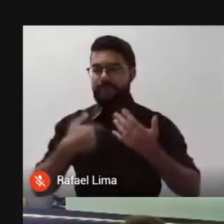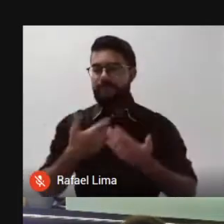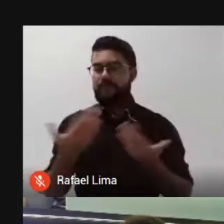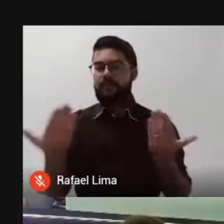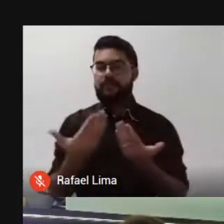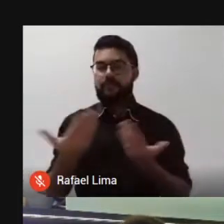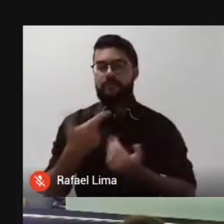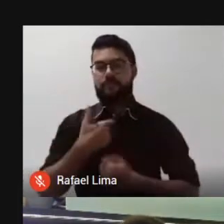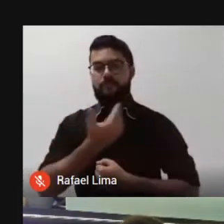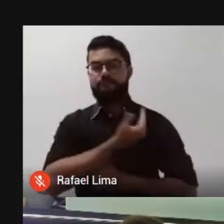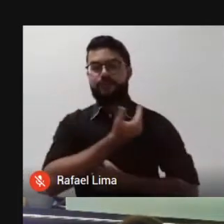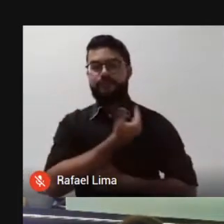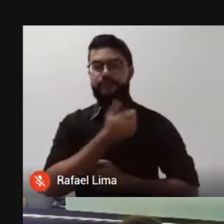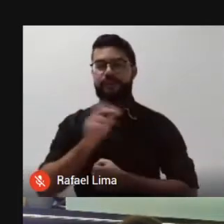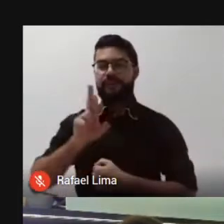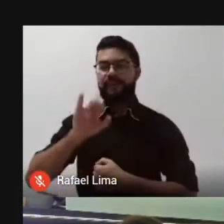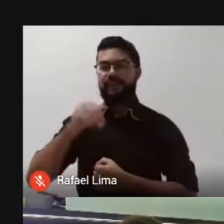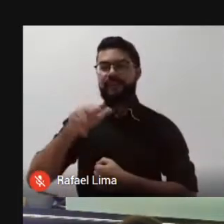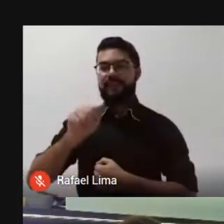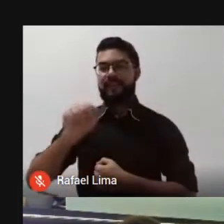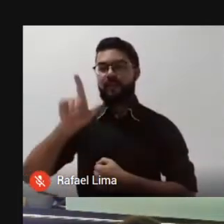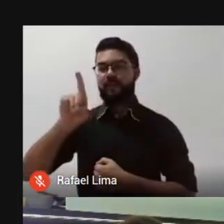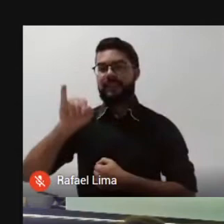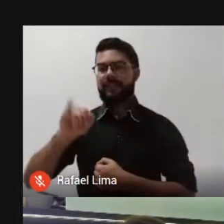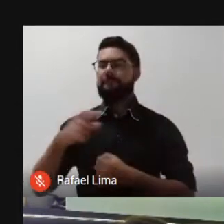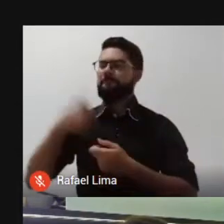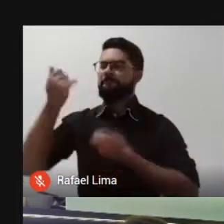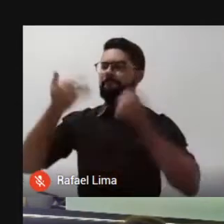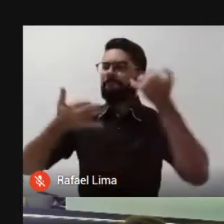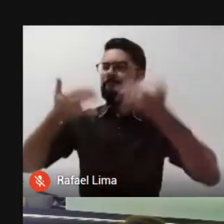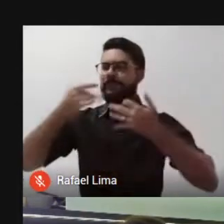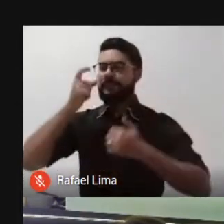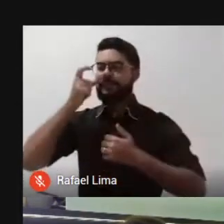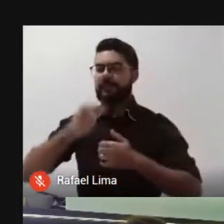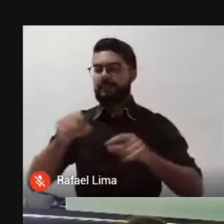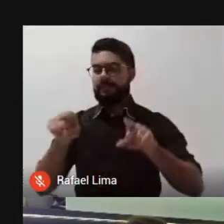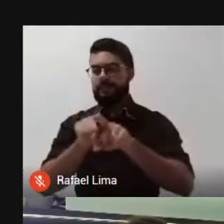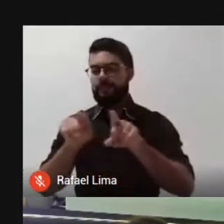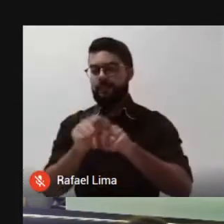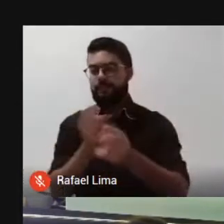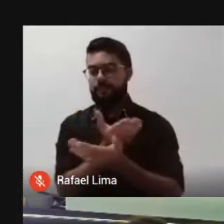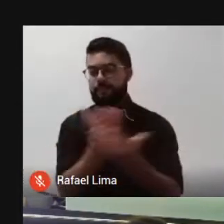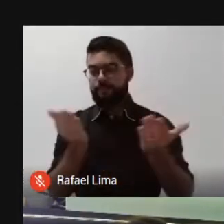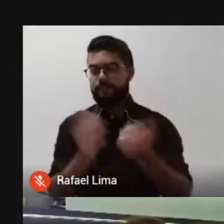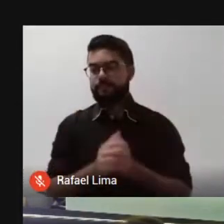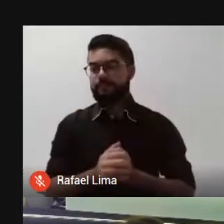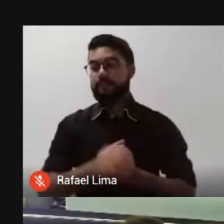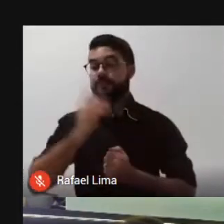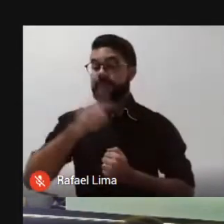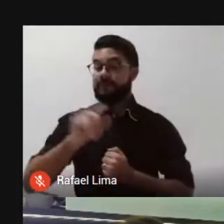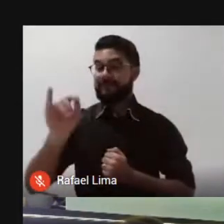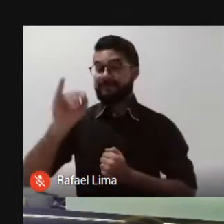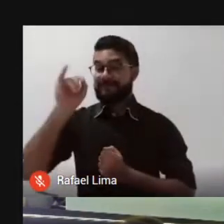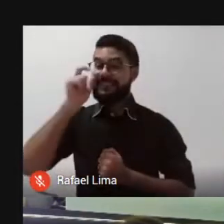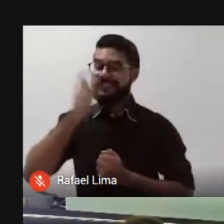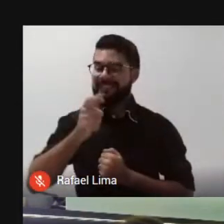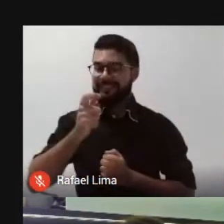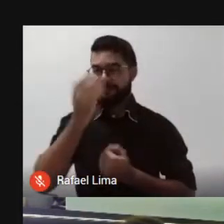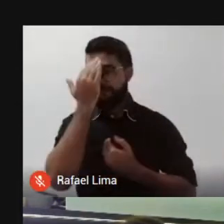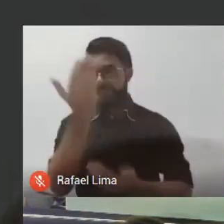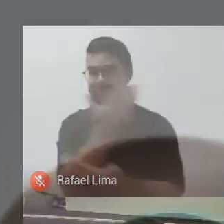amigo Rinaldo, né, que vai também falar um bocado de coisa bem interessante para vocês. E é isso. Obrigado. No final a gente volta para bater papo.